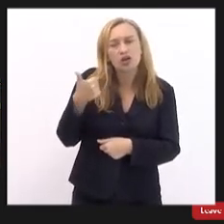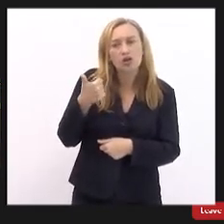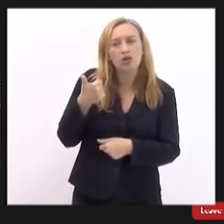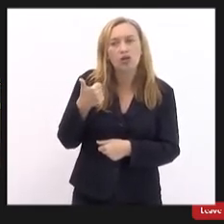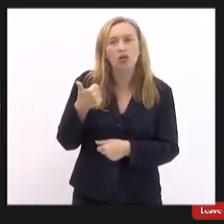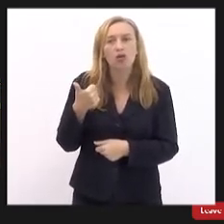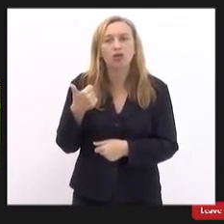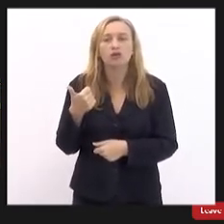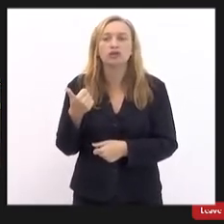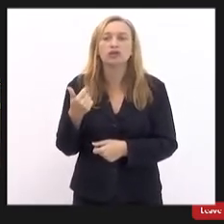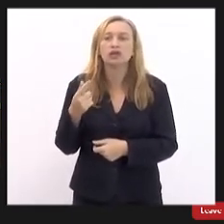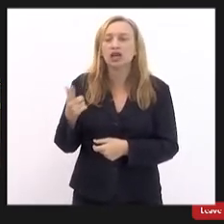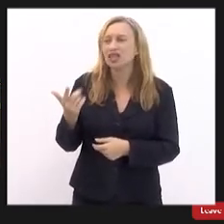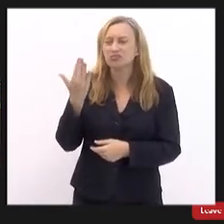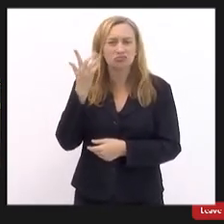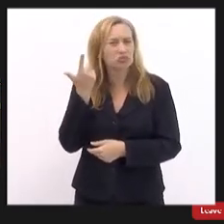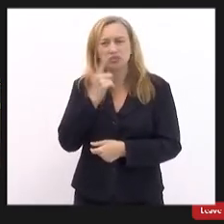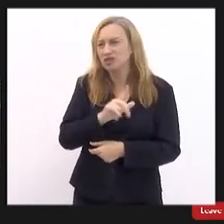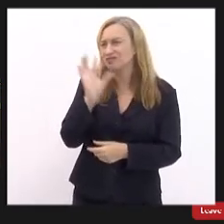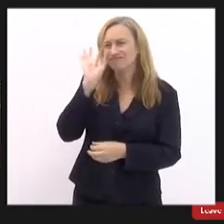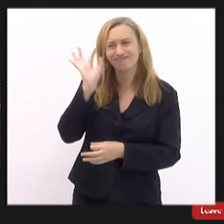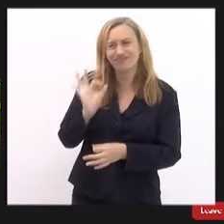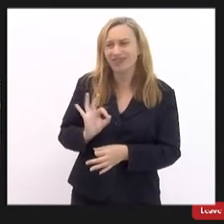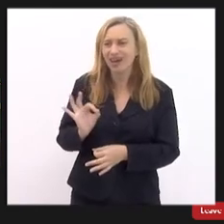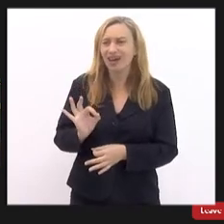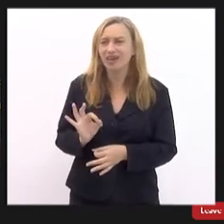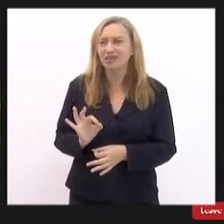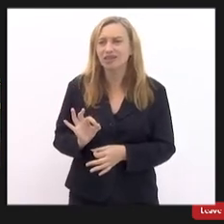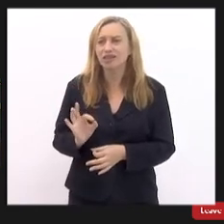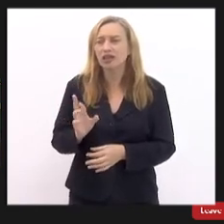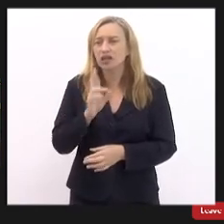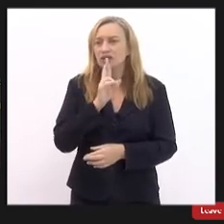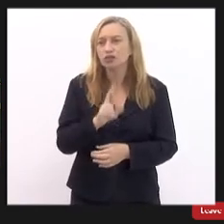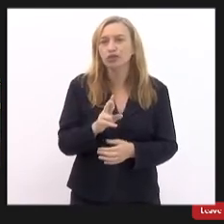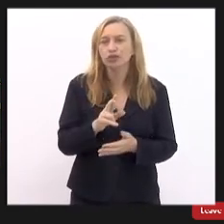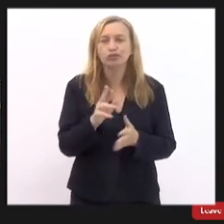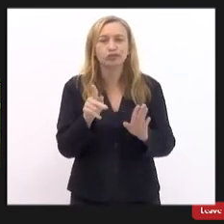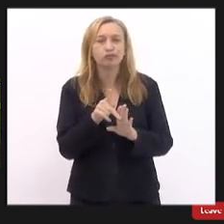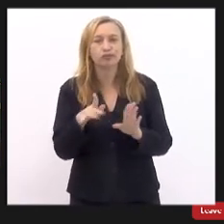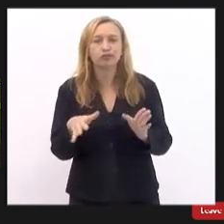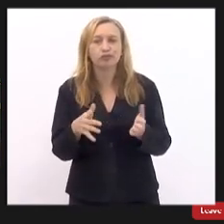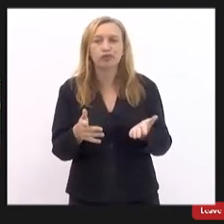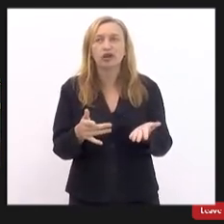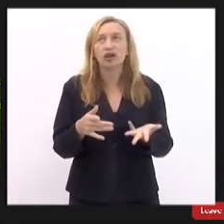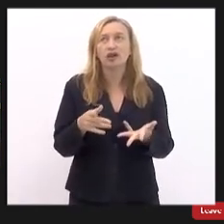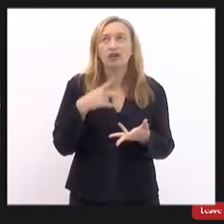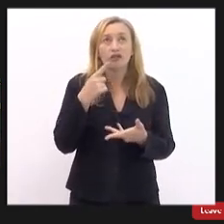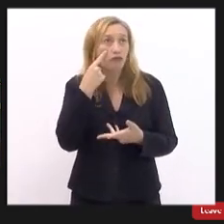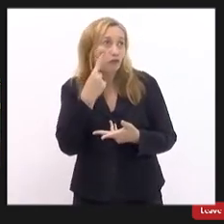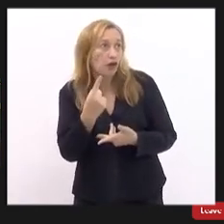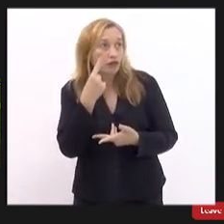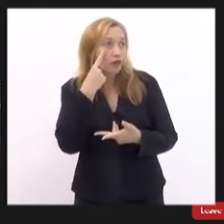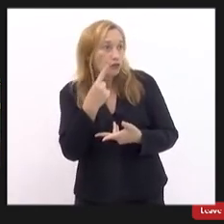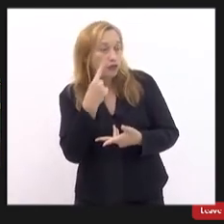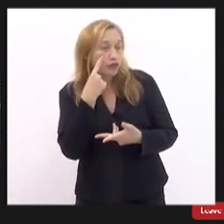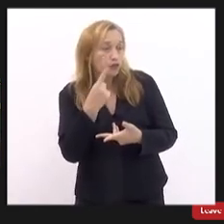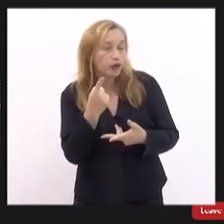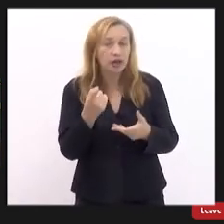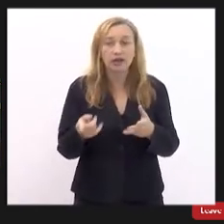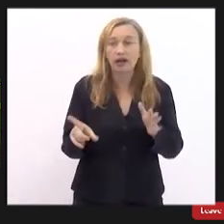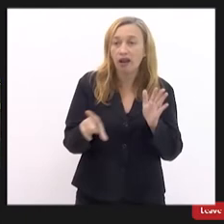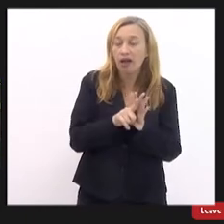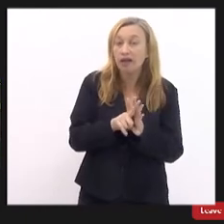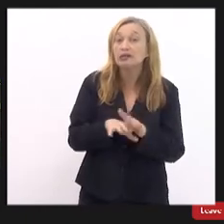que eles não conseguiram entender, né? Só me deram a resposta protocolar de que vamos rever a lei.